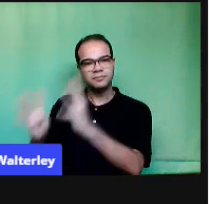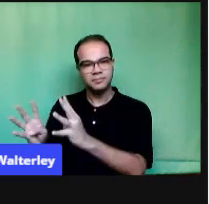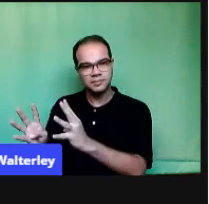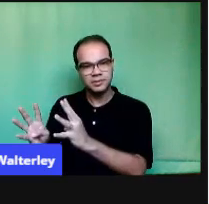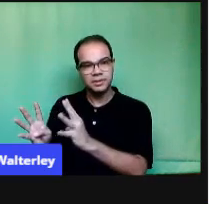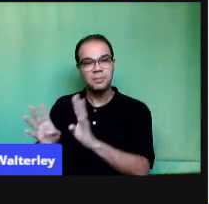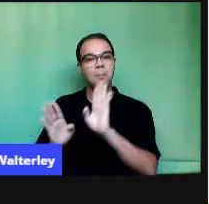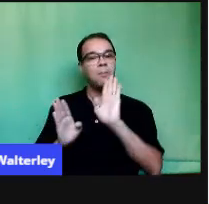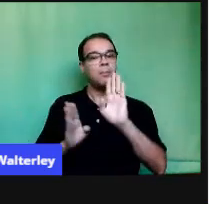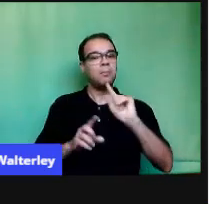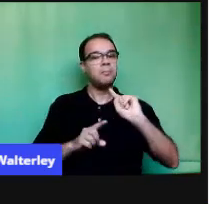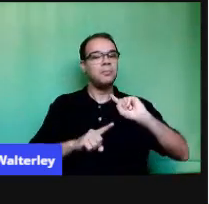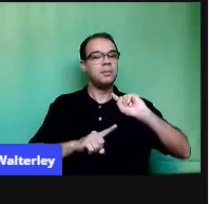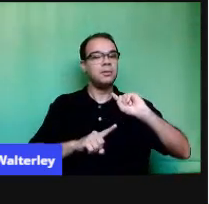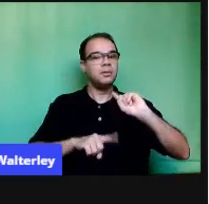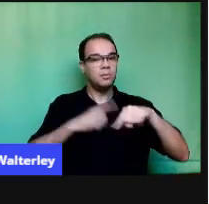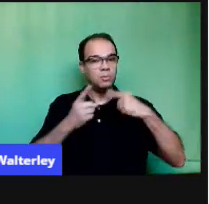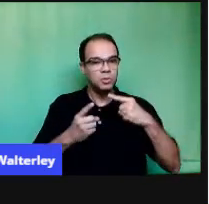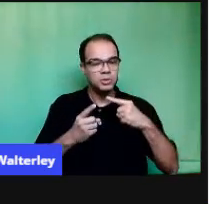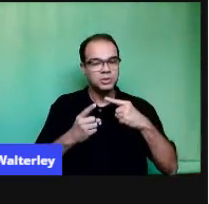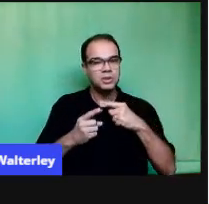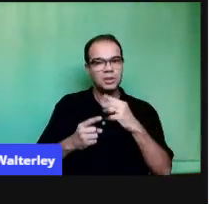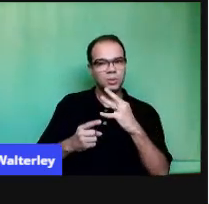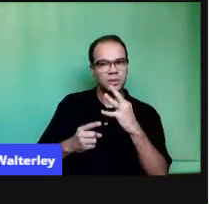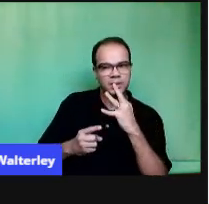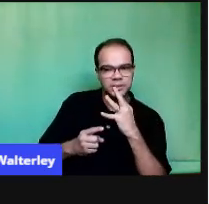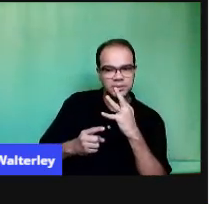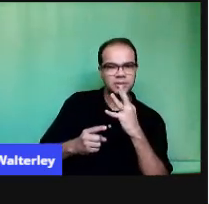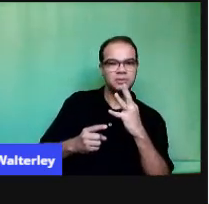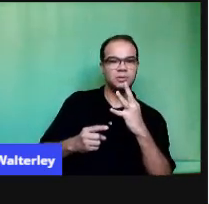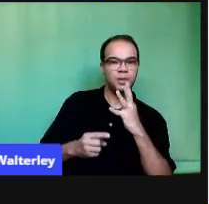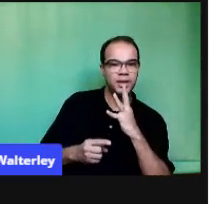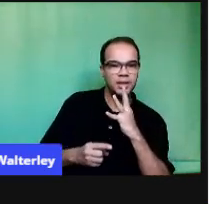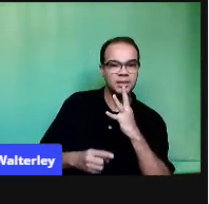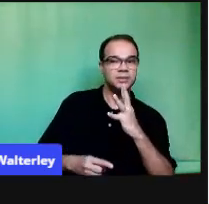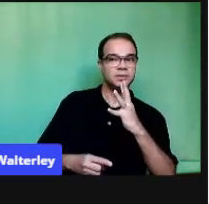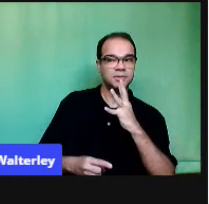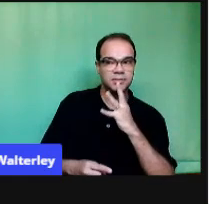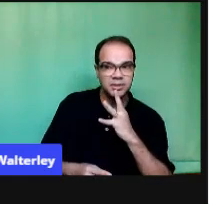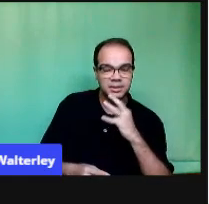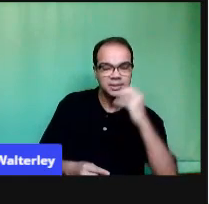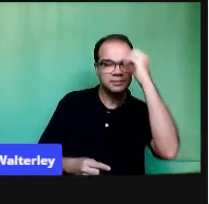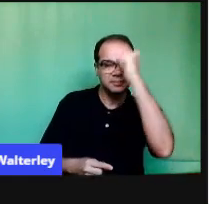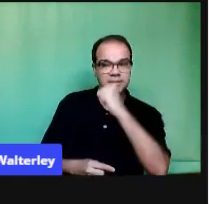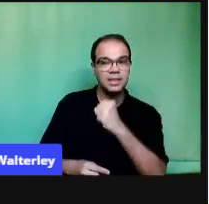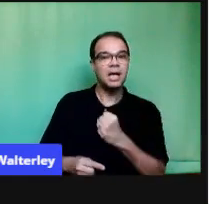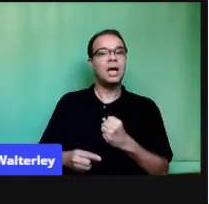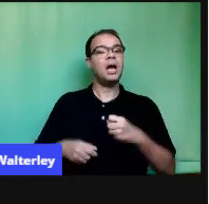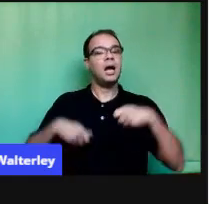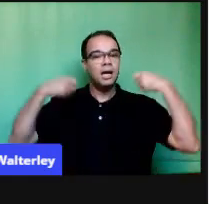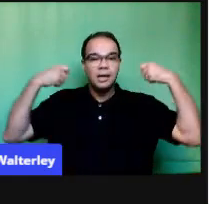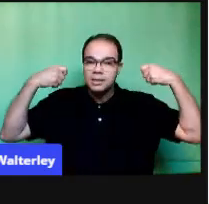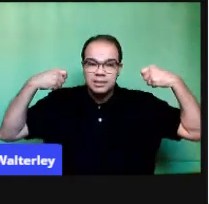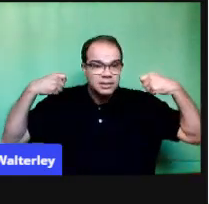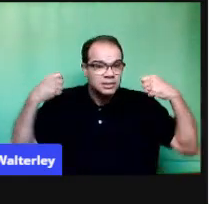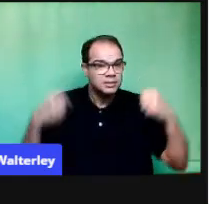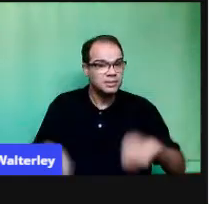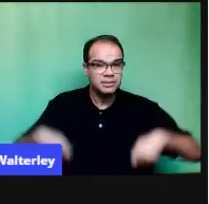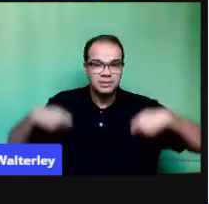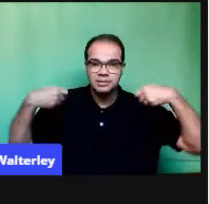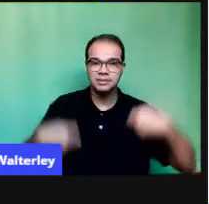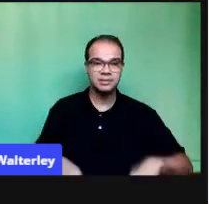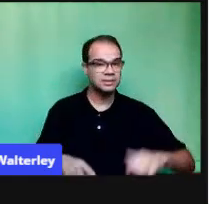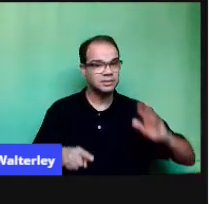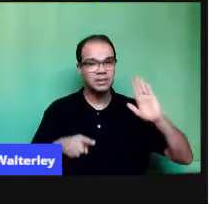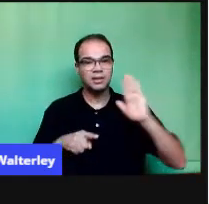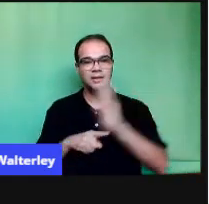preocupar naturalmente. Então, à medida que a gente traz essa consciência, por isso é que eu acho que essa atitude do município e a atitude de